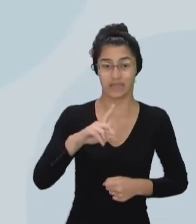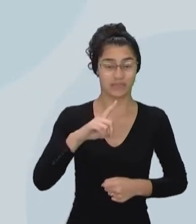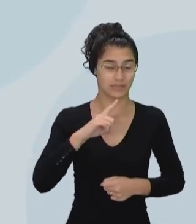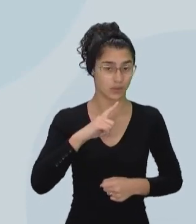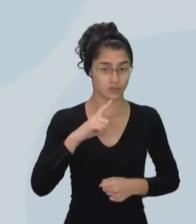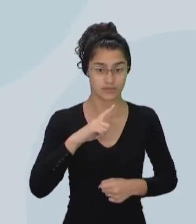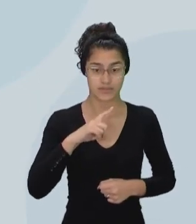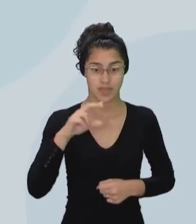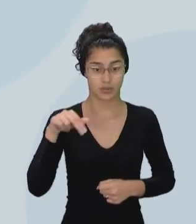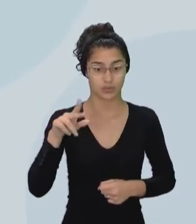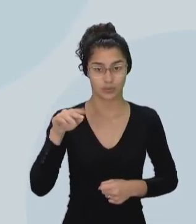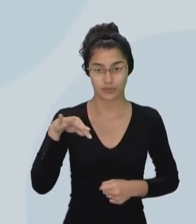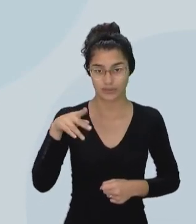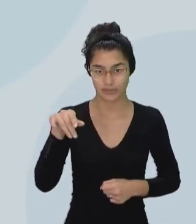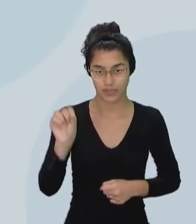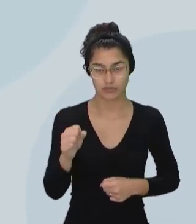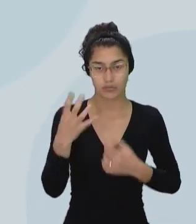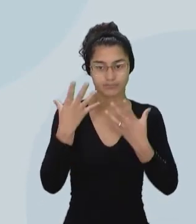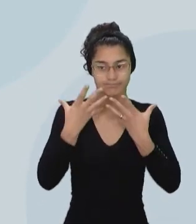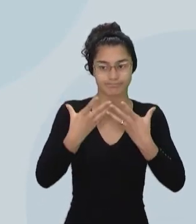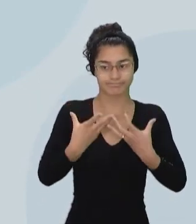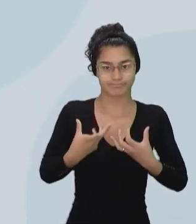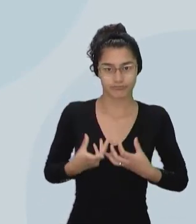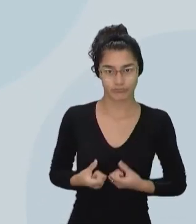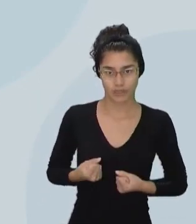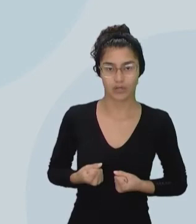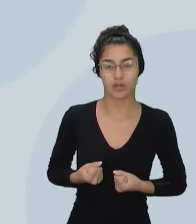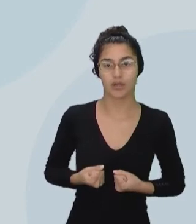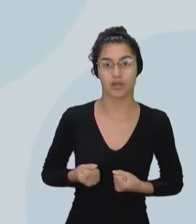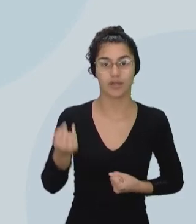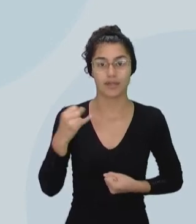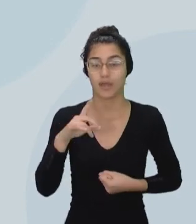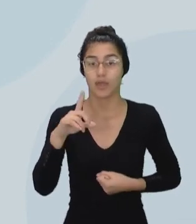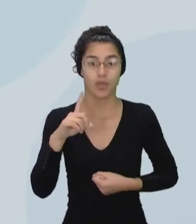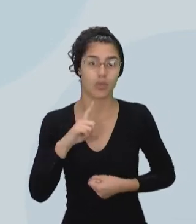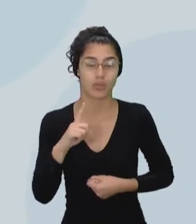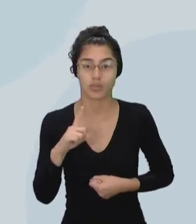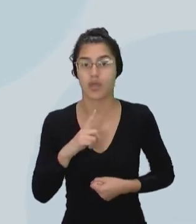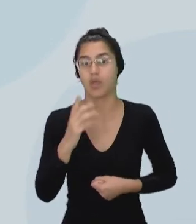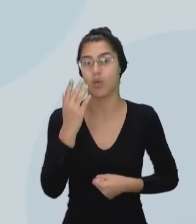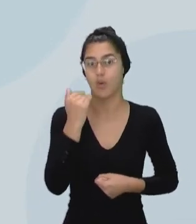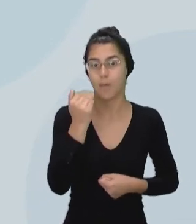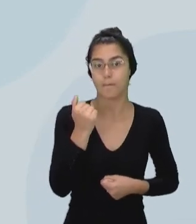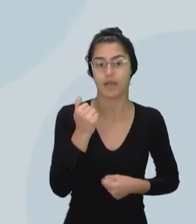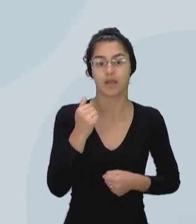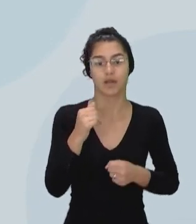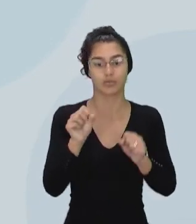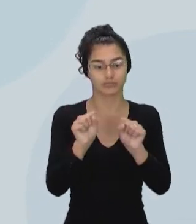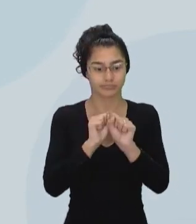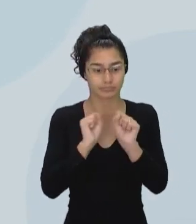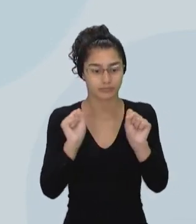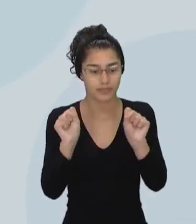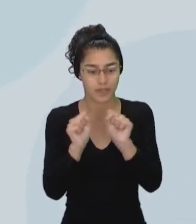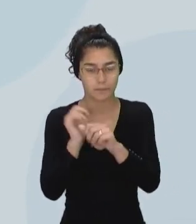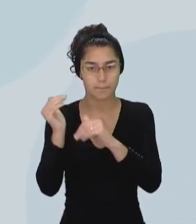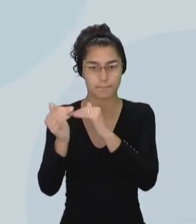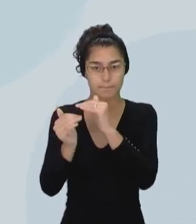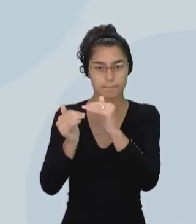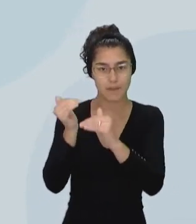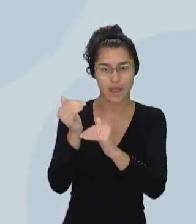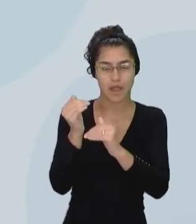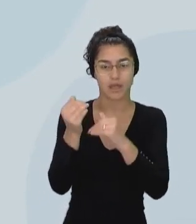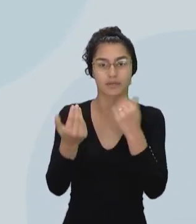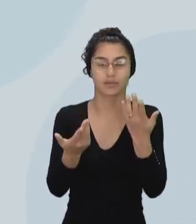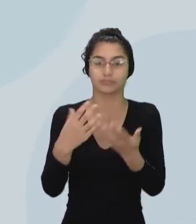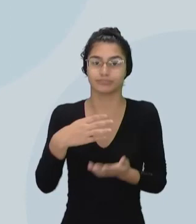tenho nutrientes para serem absorvidos, se eu não tenho nutrientes ali no sistema digestório,